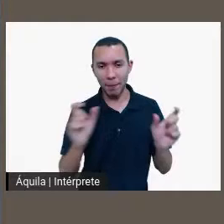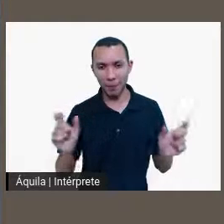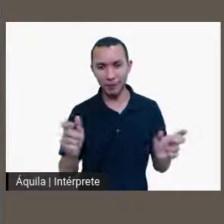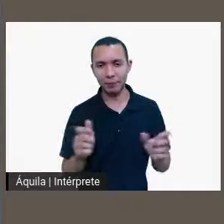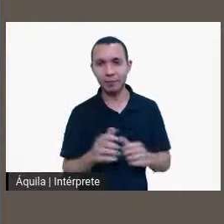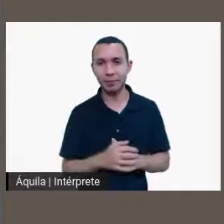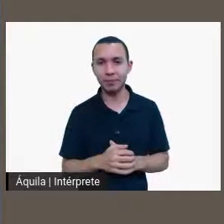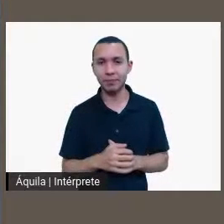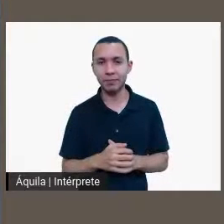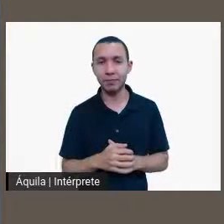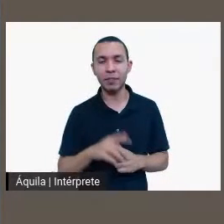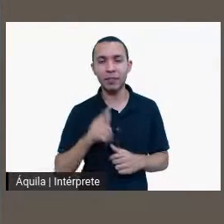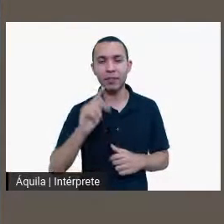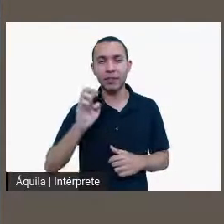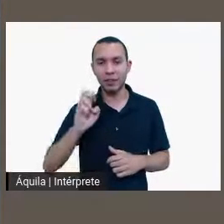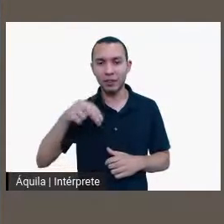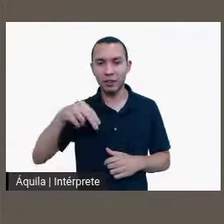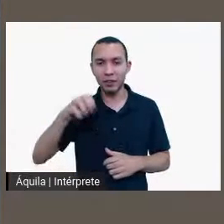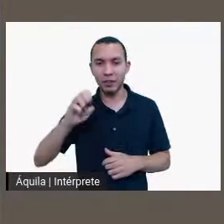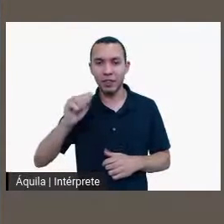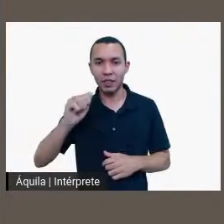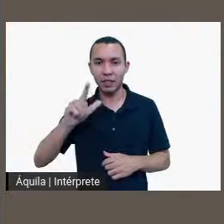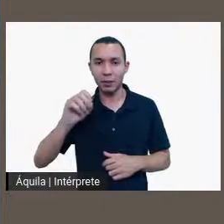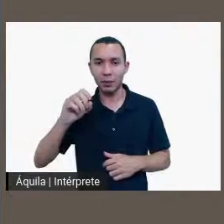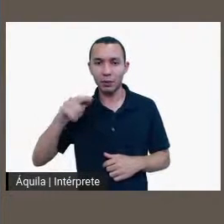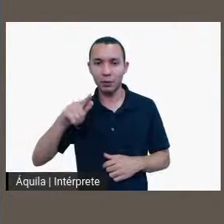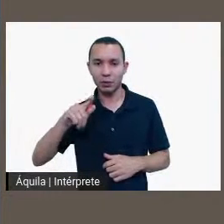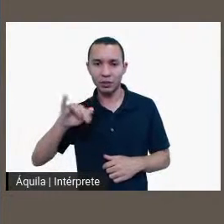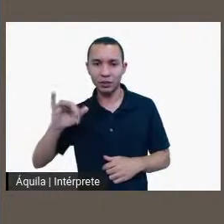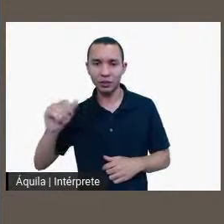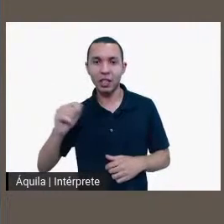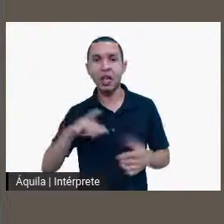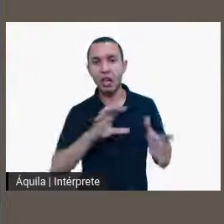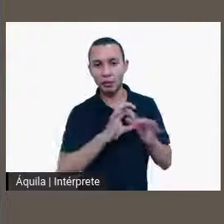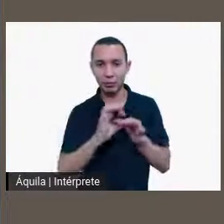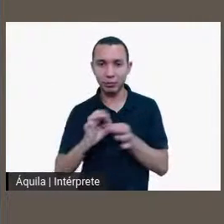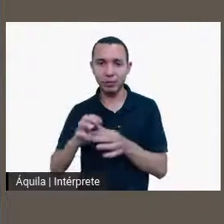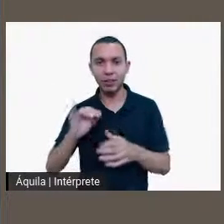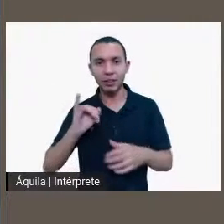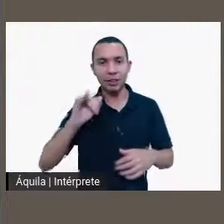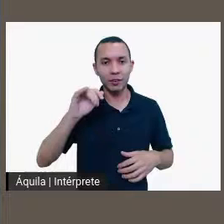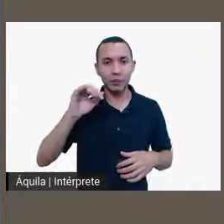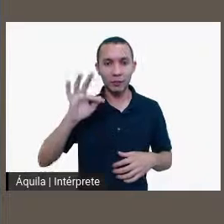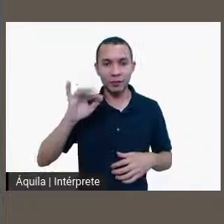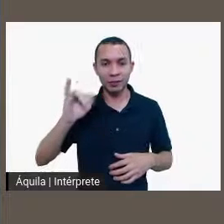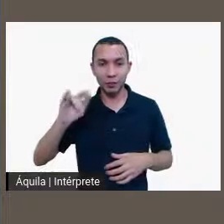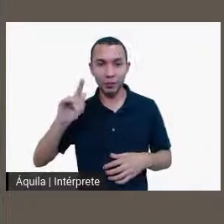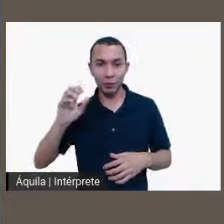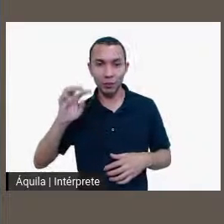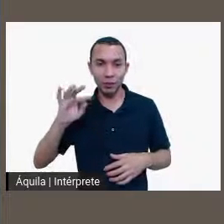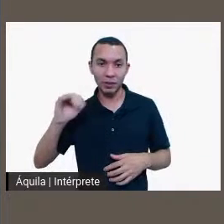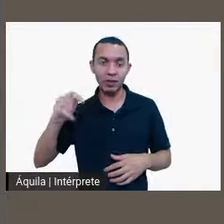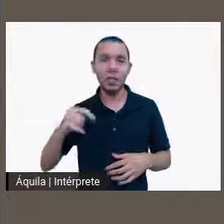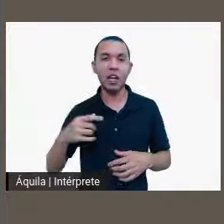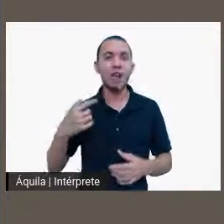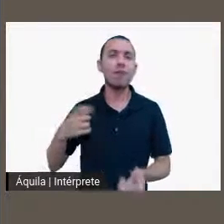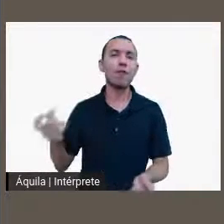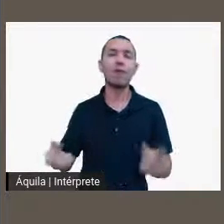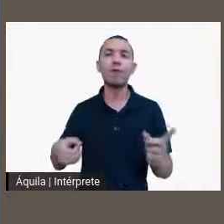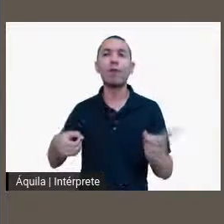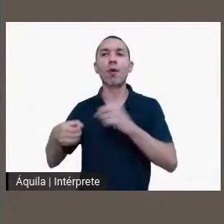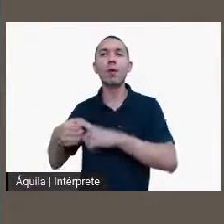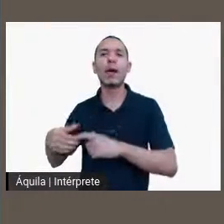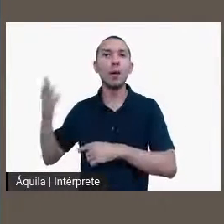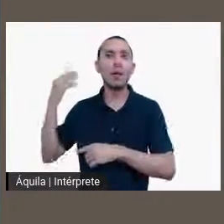A genealogia, aí, também seguindo a orientação foucaultiana, não pretende recuar no tempo, para restabelecer